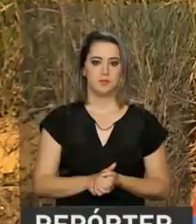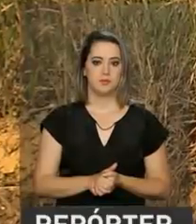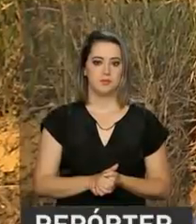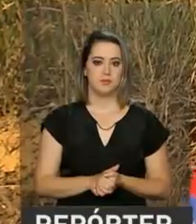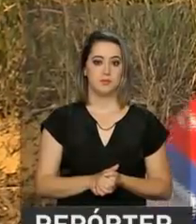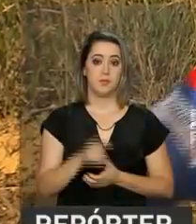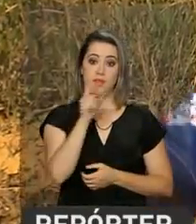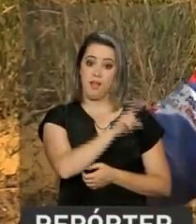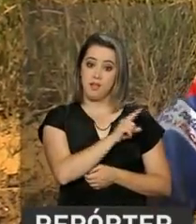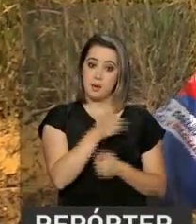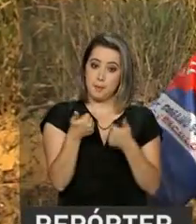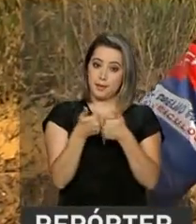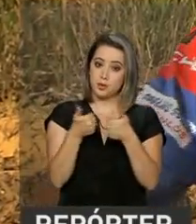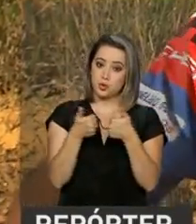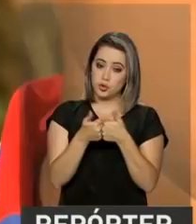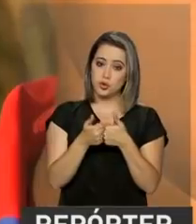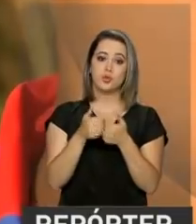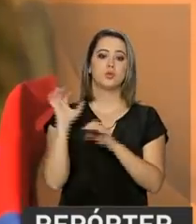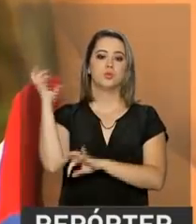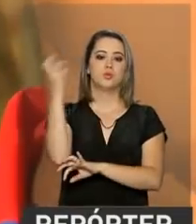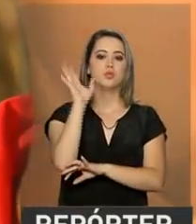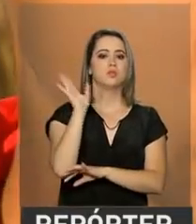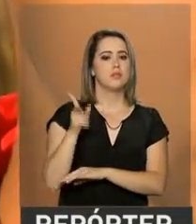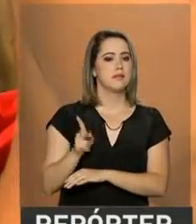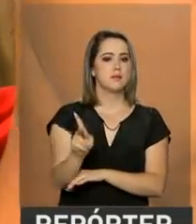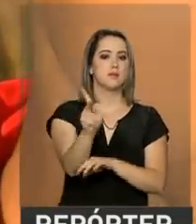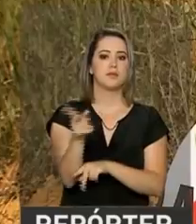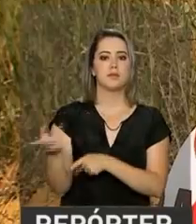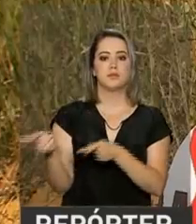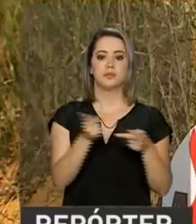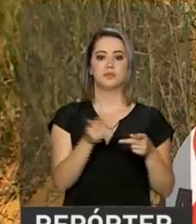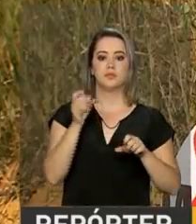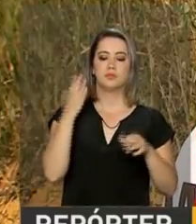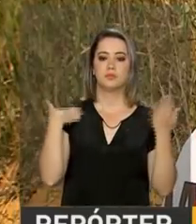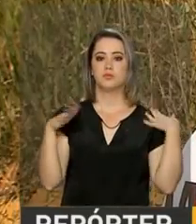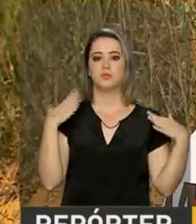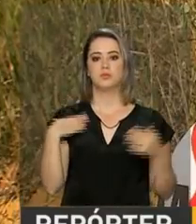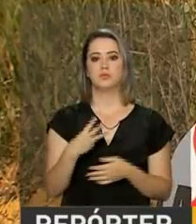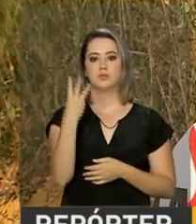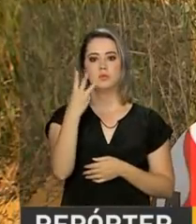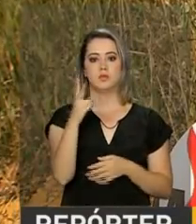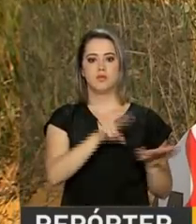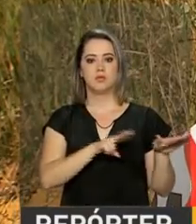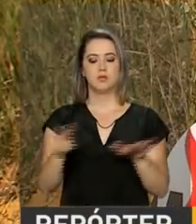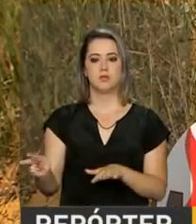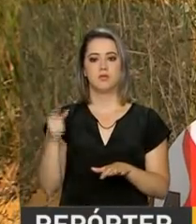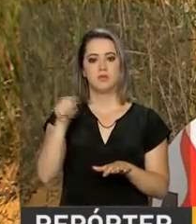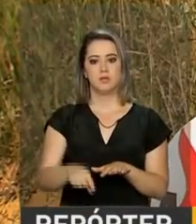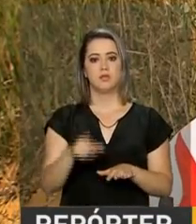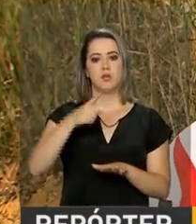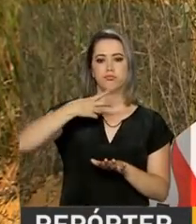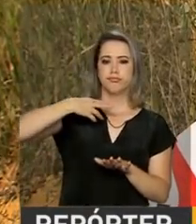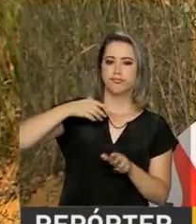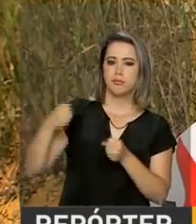O Wellington é vizinho do parque e já virou freguês dos passeios de bike na área. Mais ou menos umas 3 vezes por semana. Eu fico